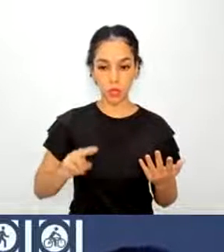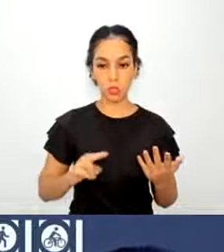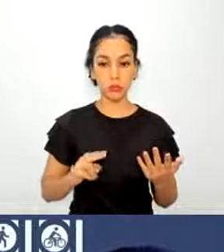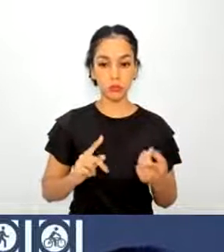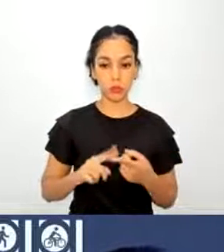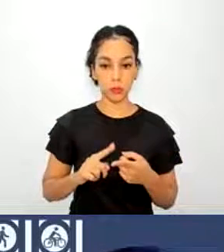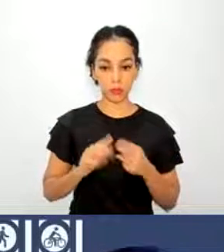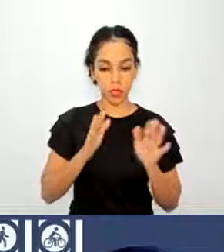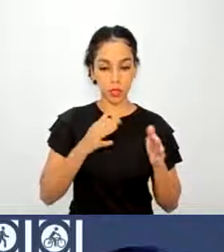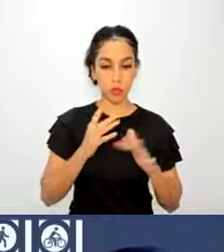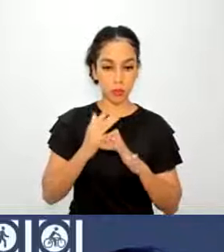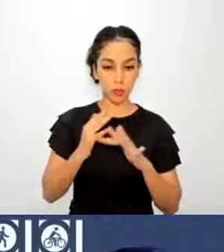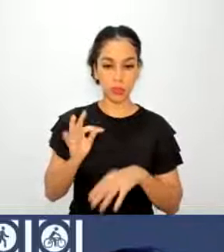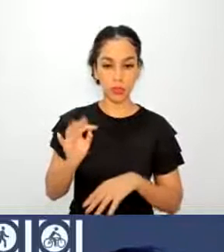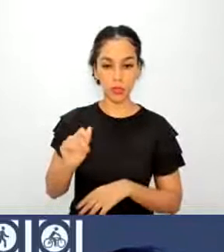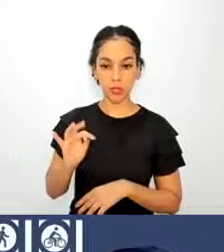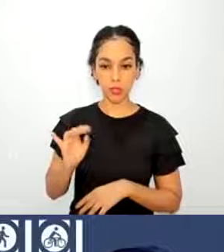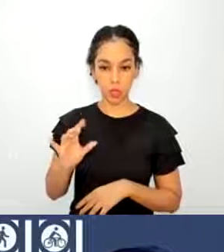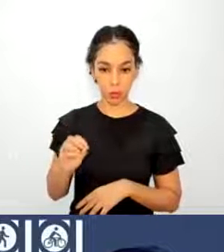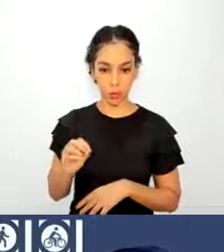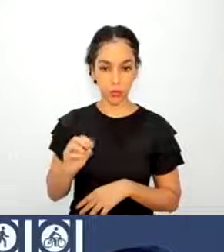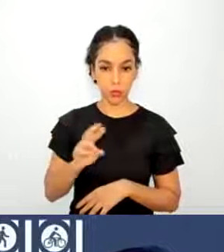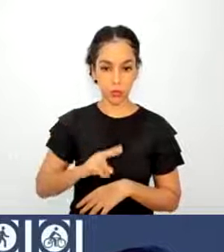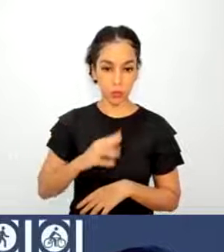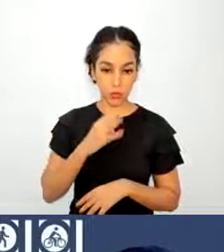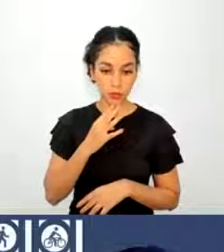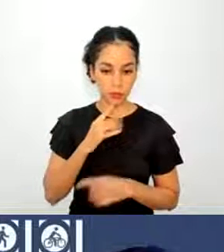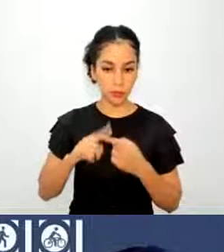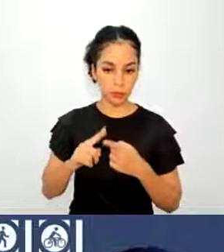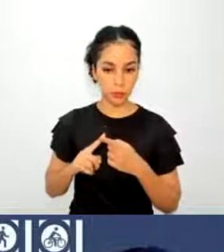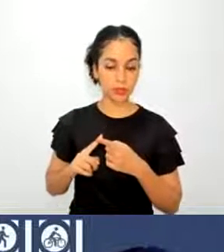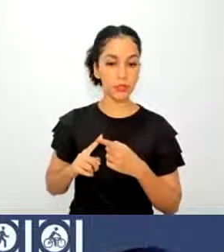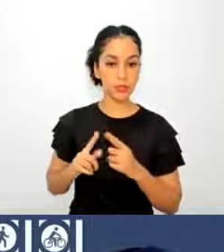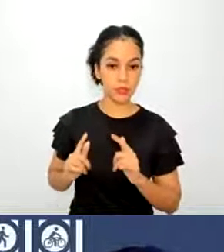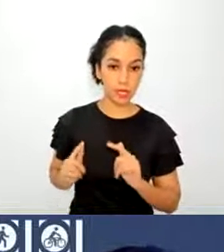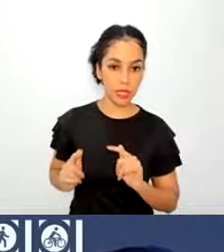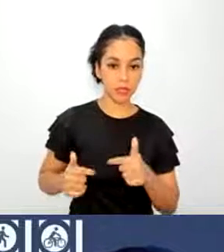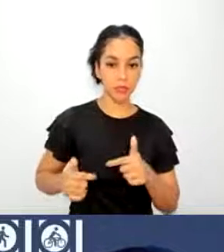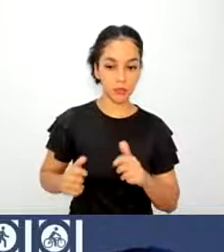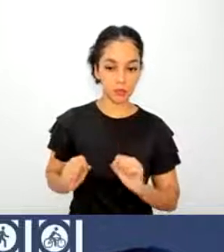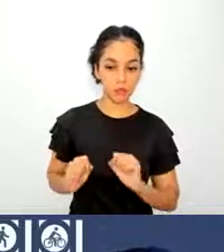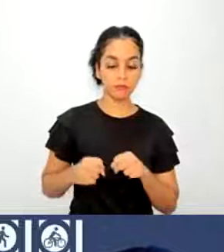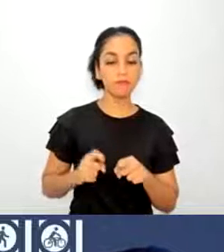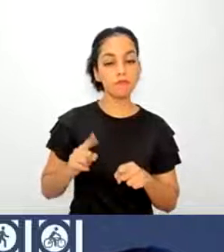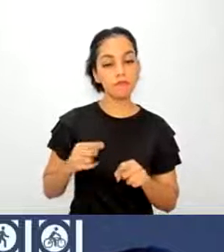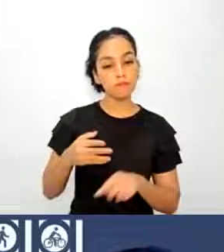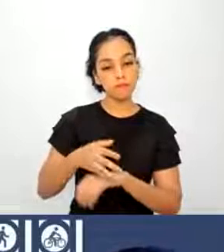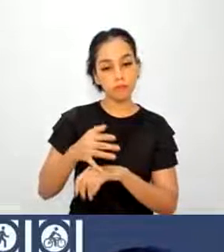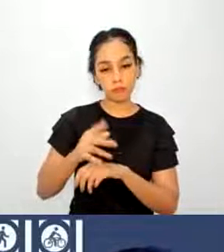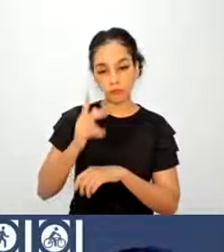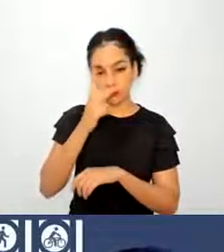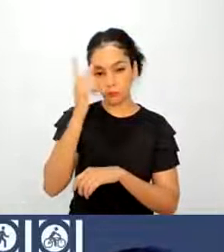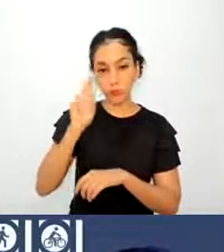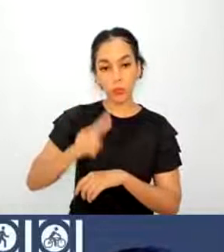que o urbanismo tático ele também é conhecido como urbanismo de guerrilha, né? Essa participação do usuário na ação, na verdade,